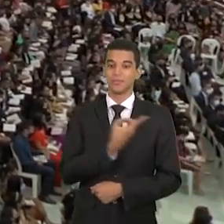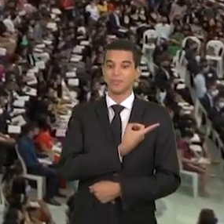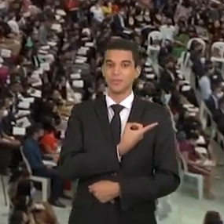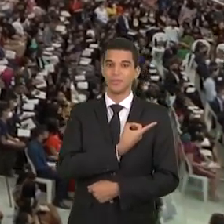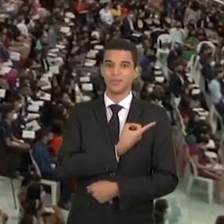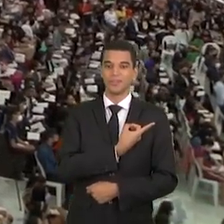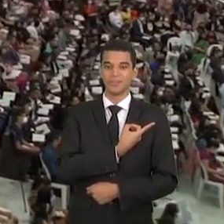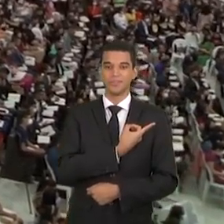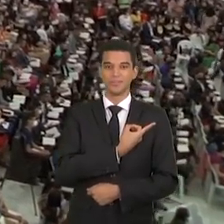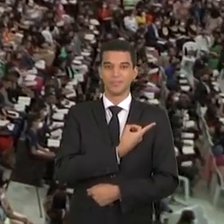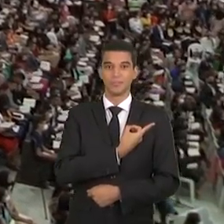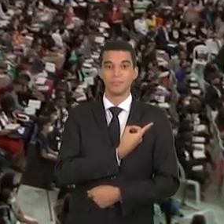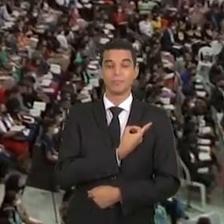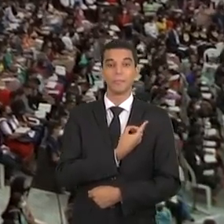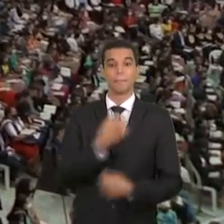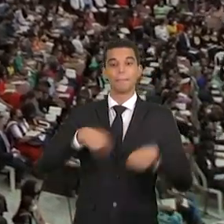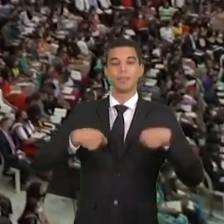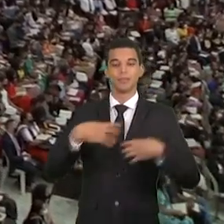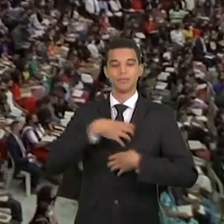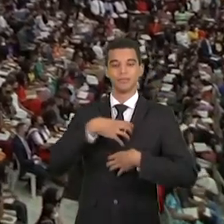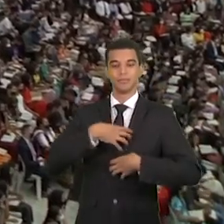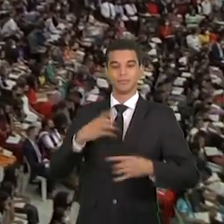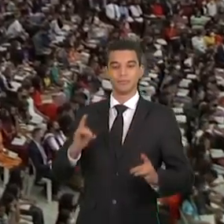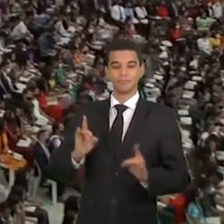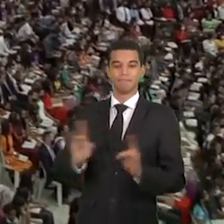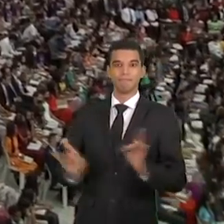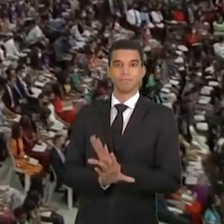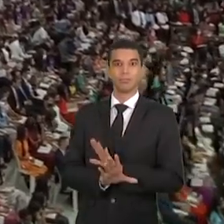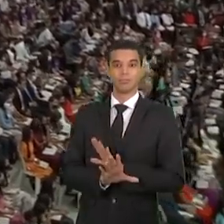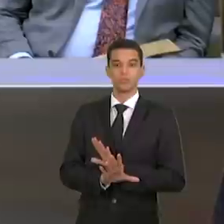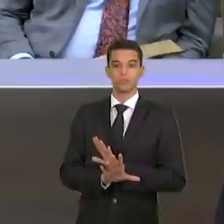E a leitura, uma leitura